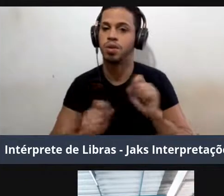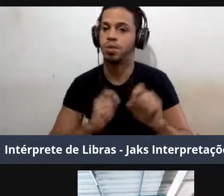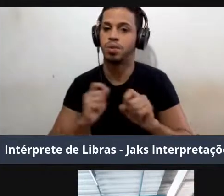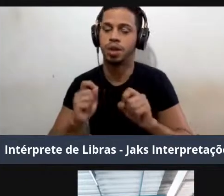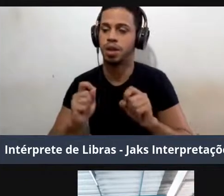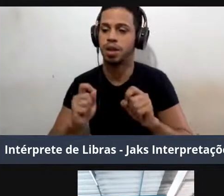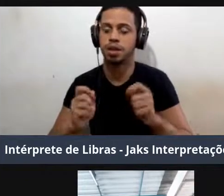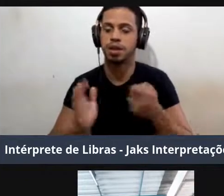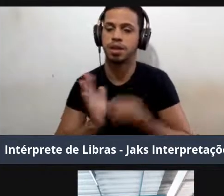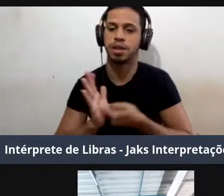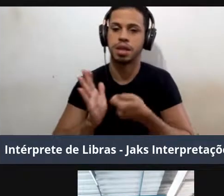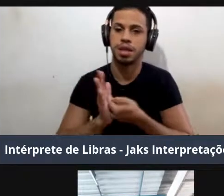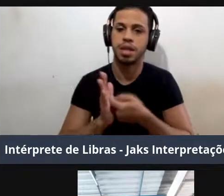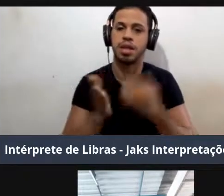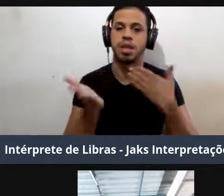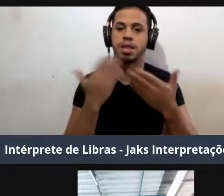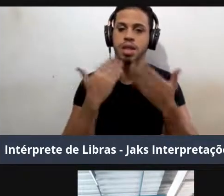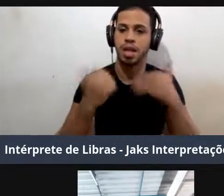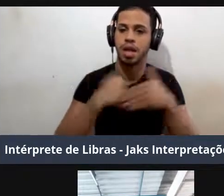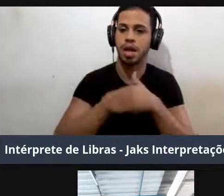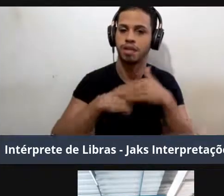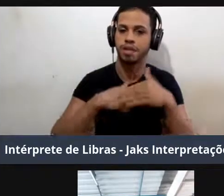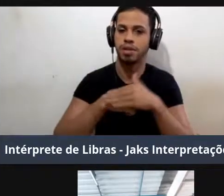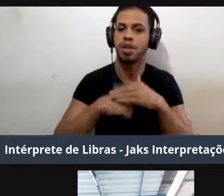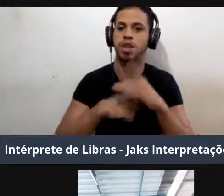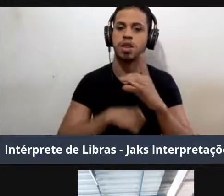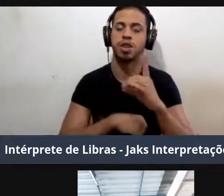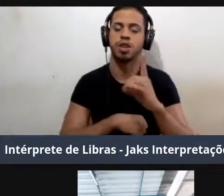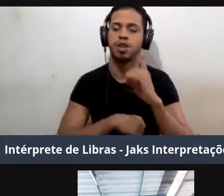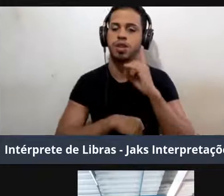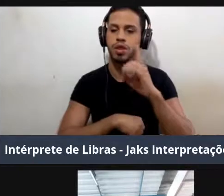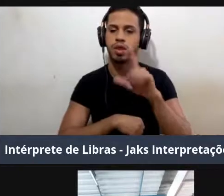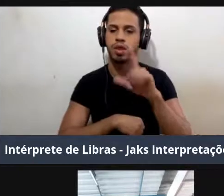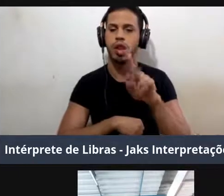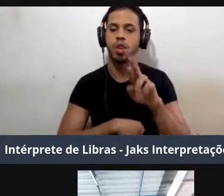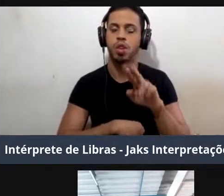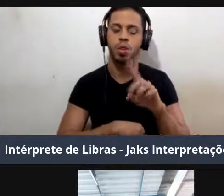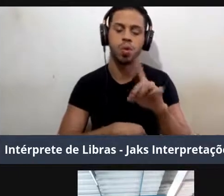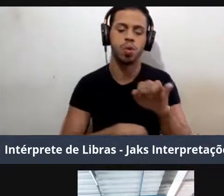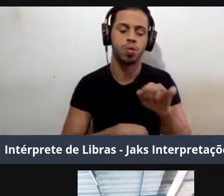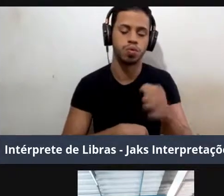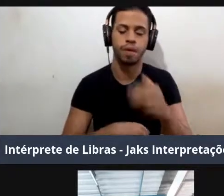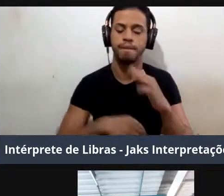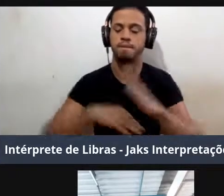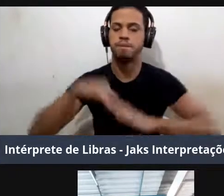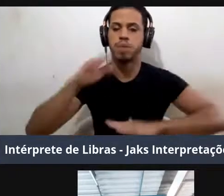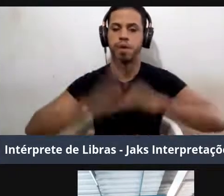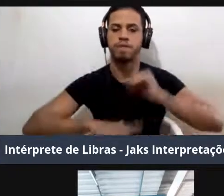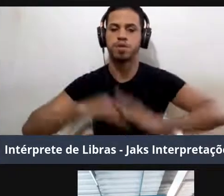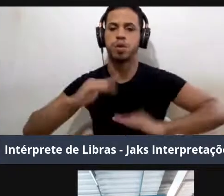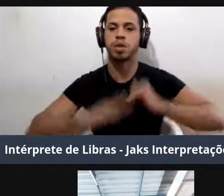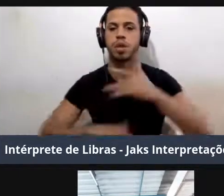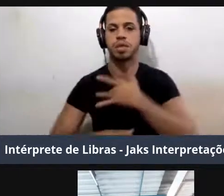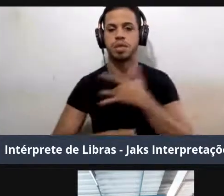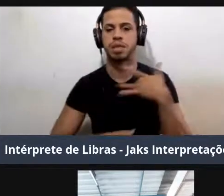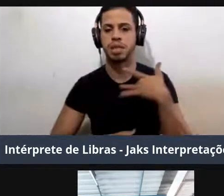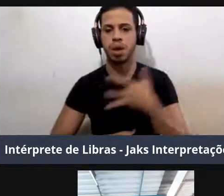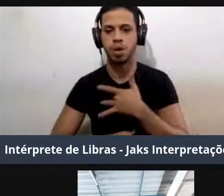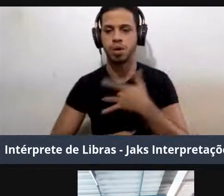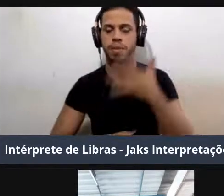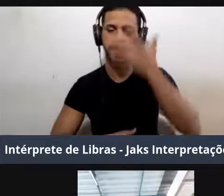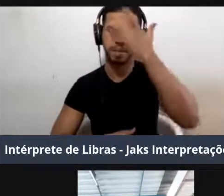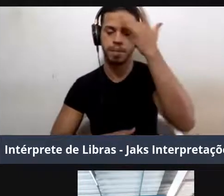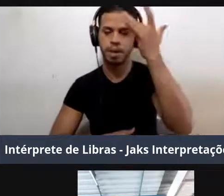a conversa com a dona Lourdes, com a ajuda de uma profissional de saúde lá, né, uma enfermeira do SEI, né,